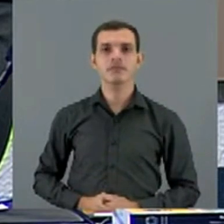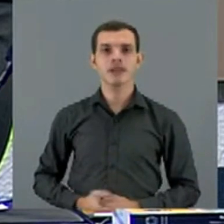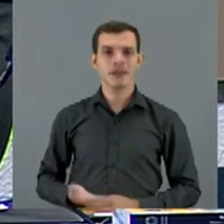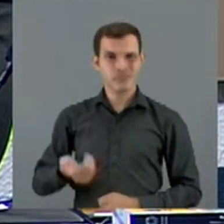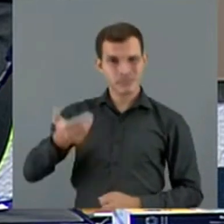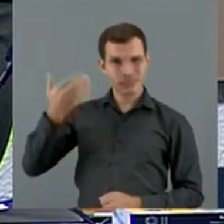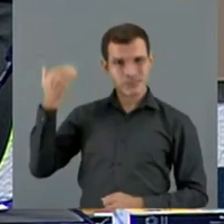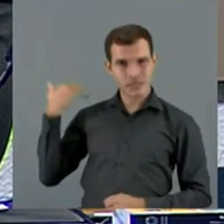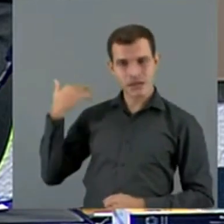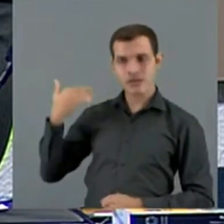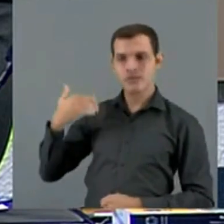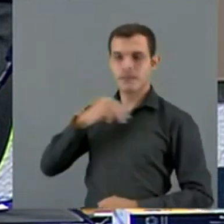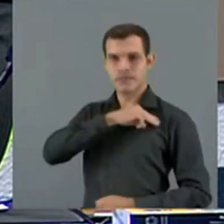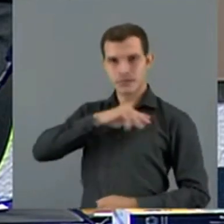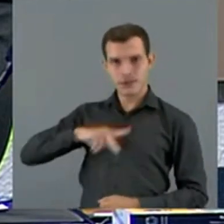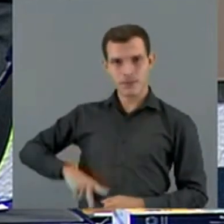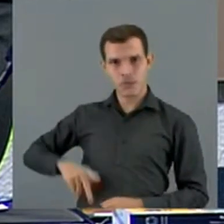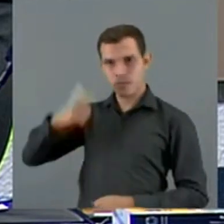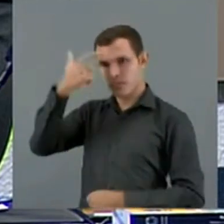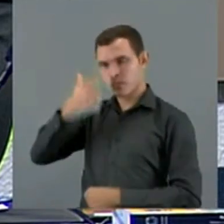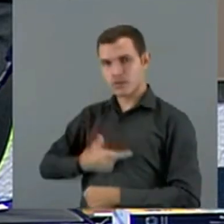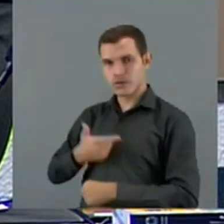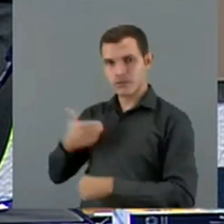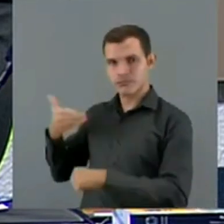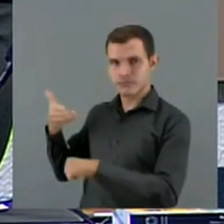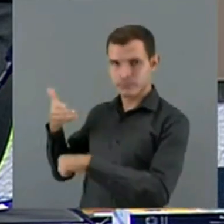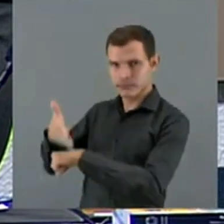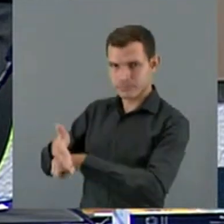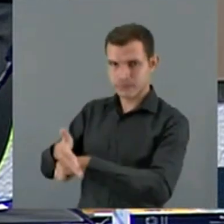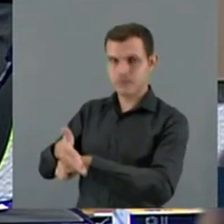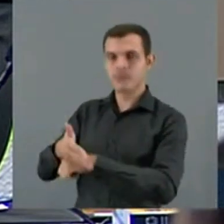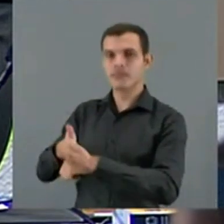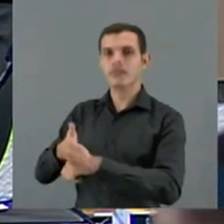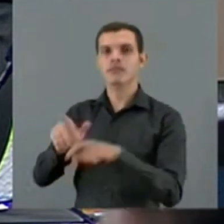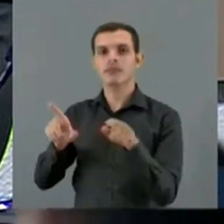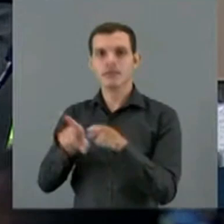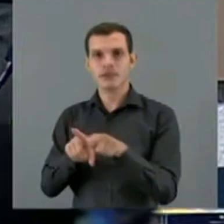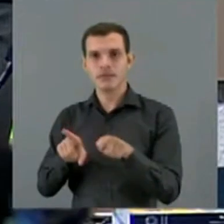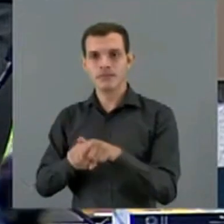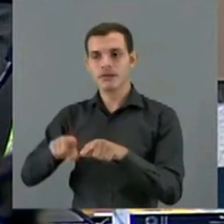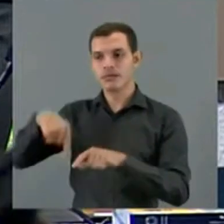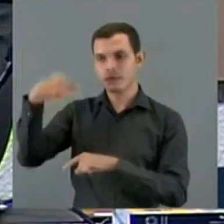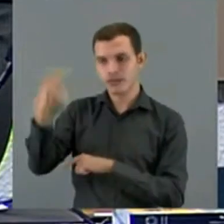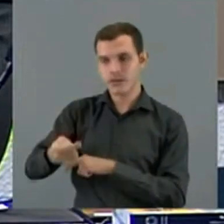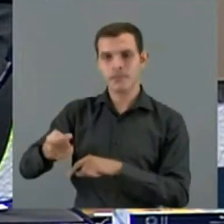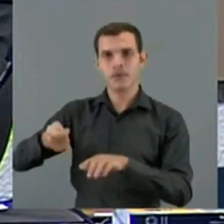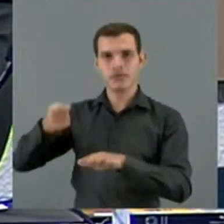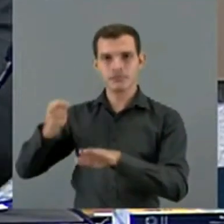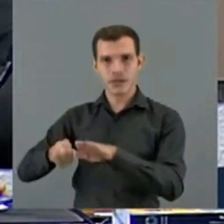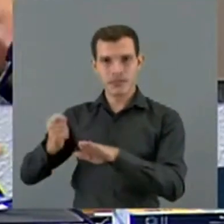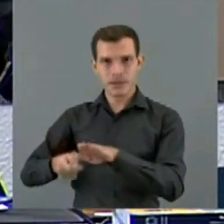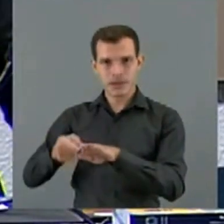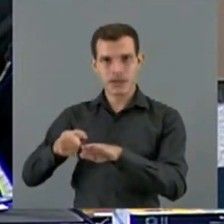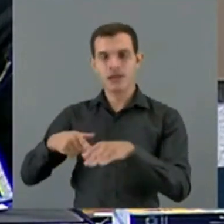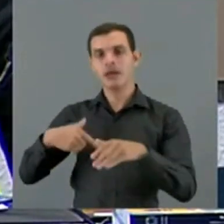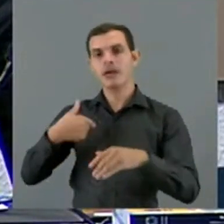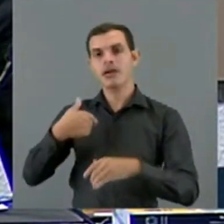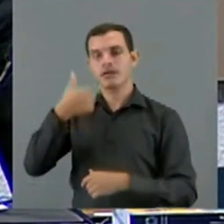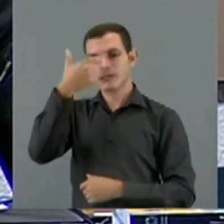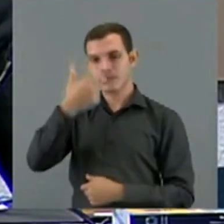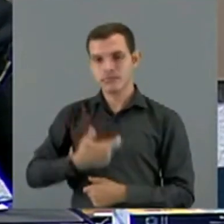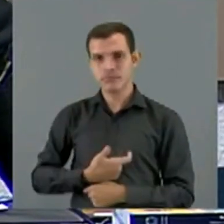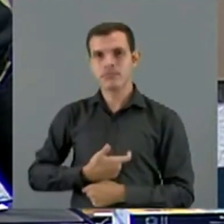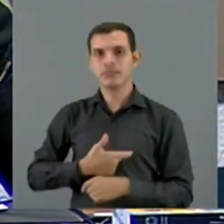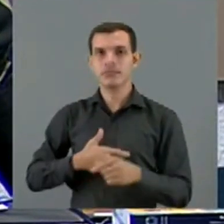no Ministério Público e na magistratura posteriormente, eu prometi